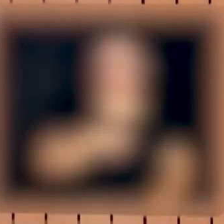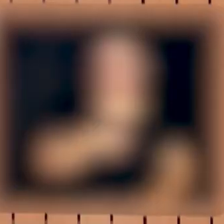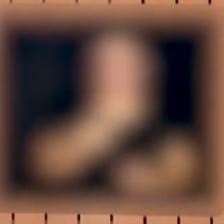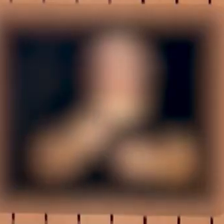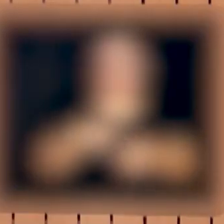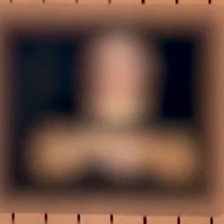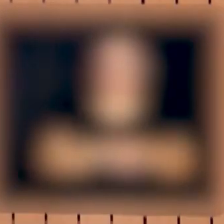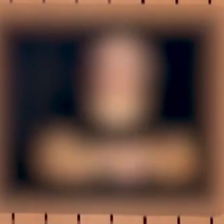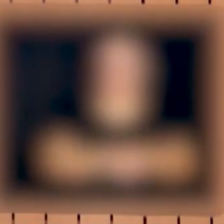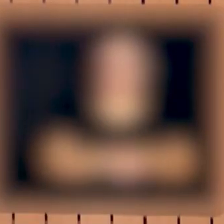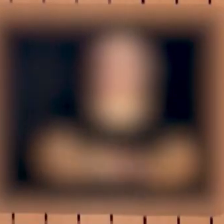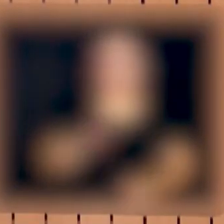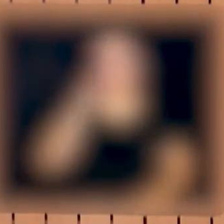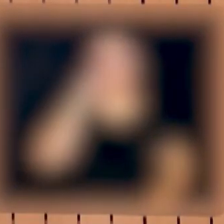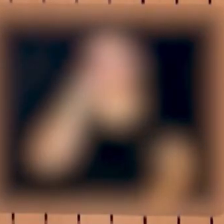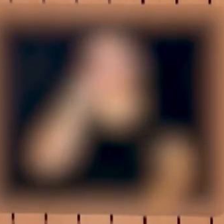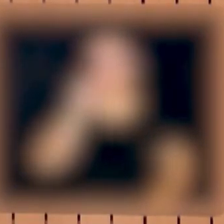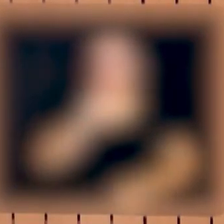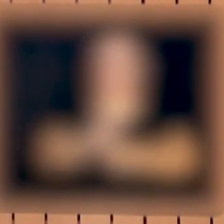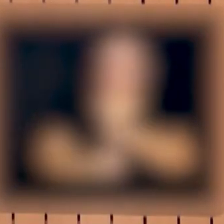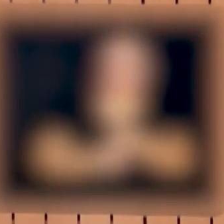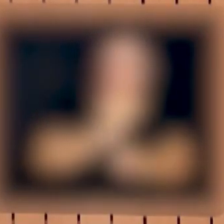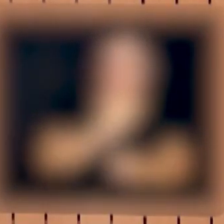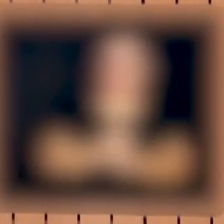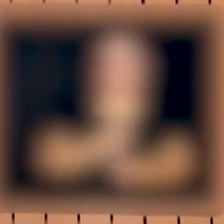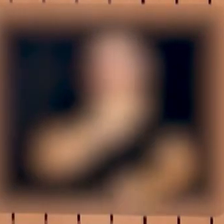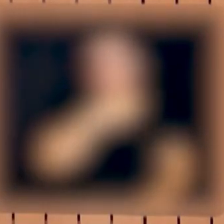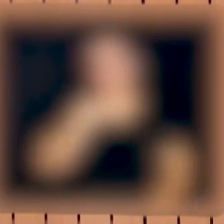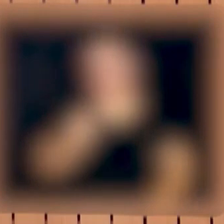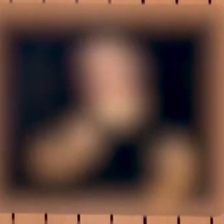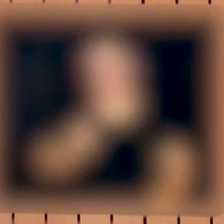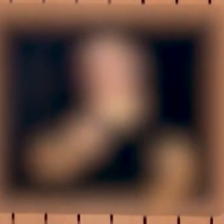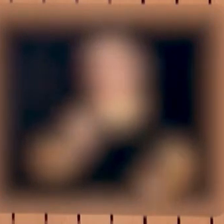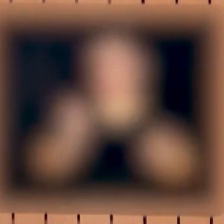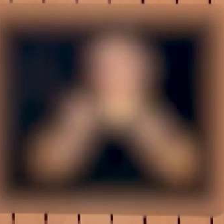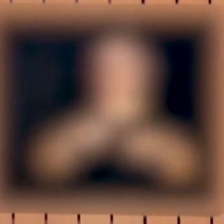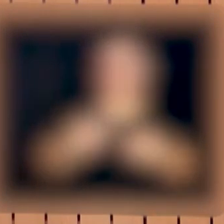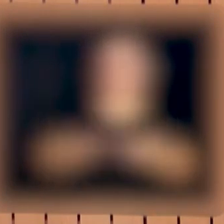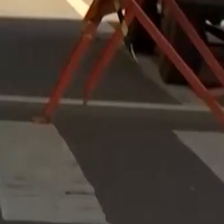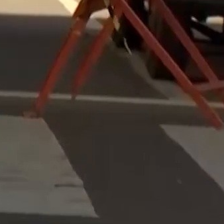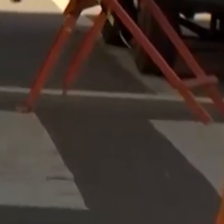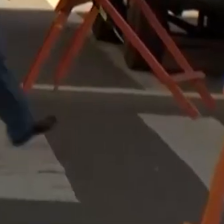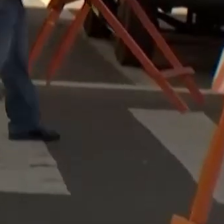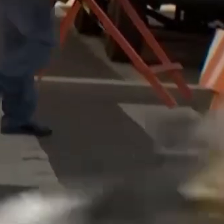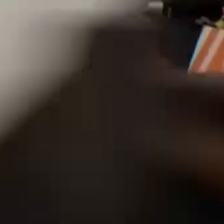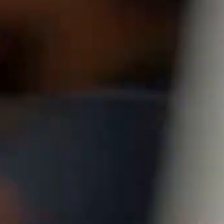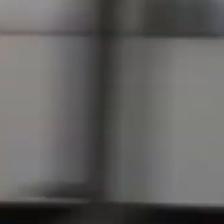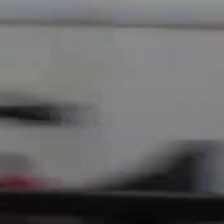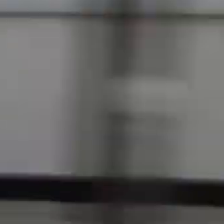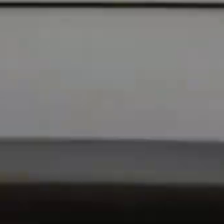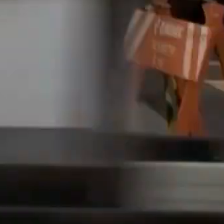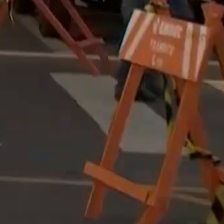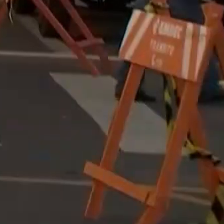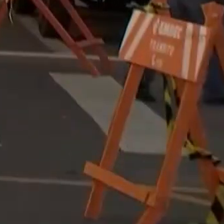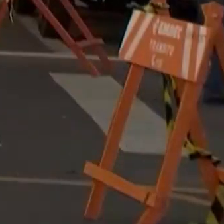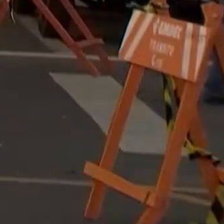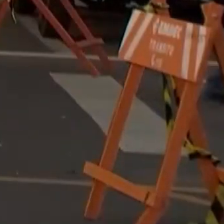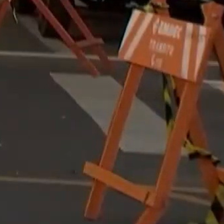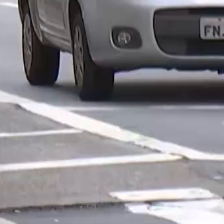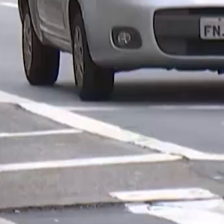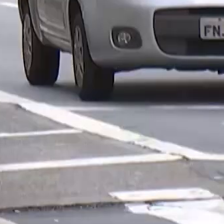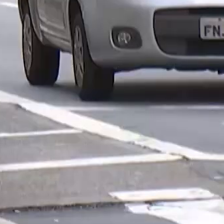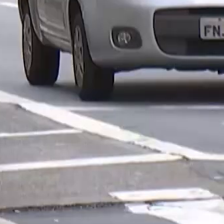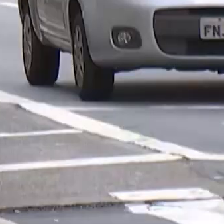ano. Entendemos que 5 anos é um prazo suficiente para que a pessoa possa